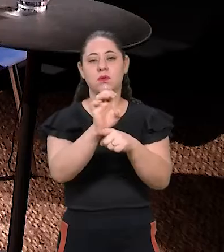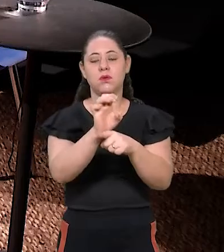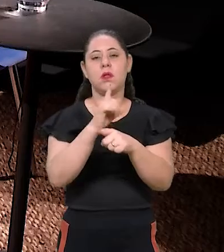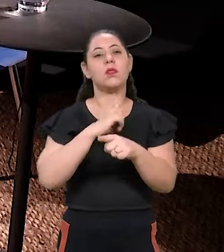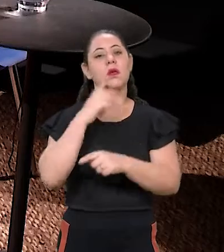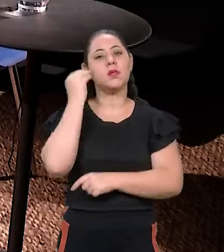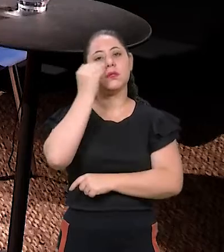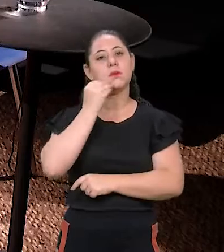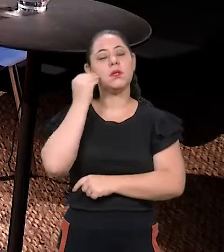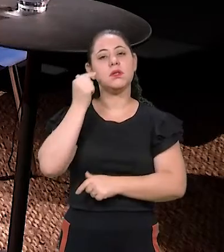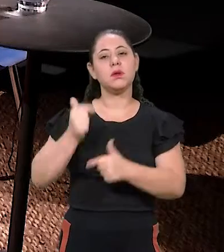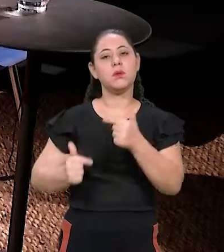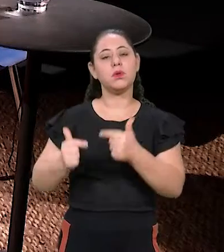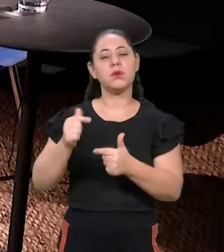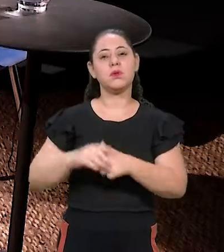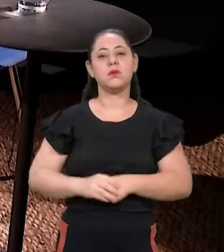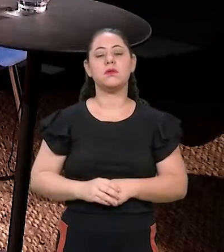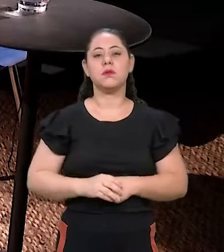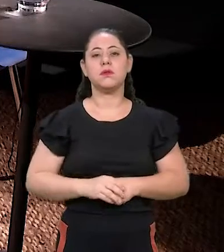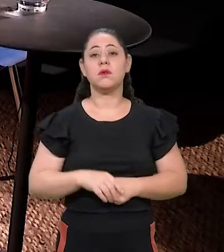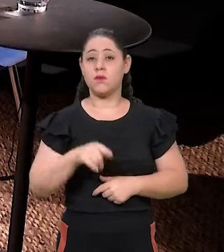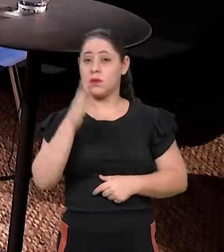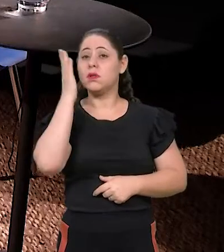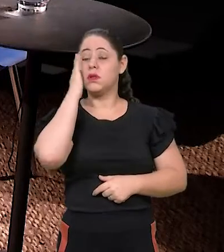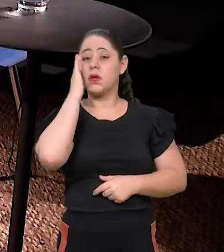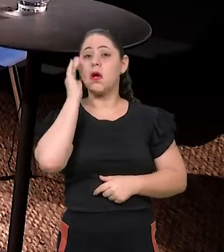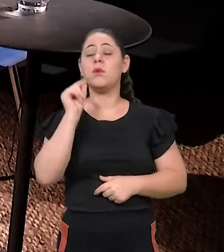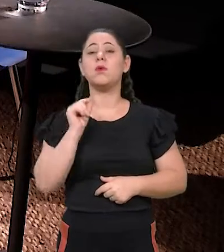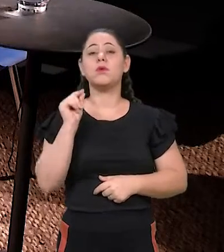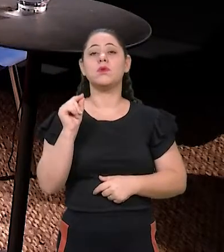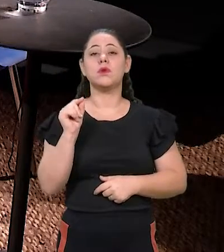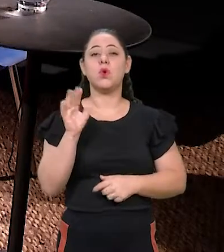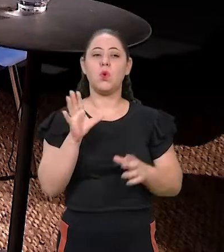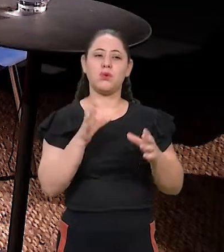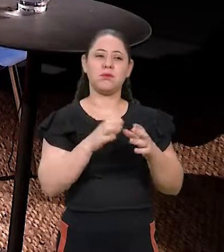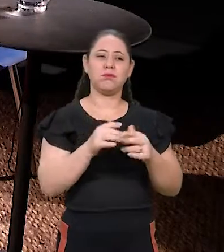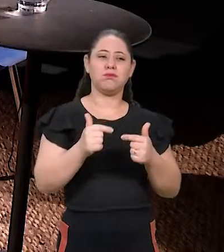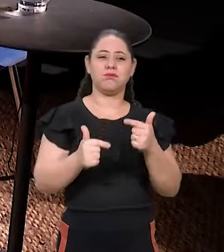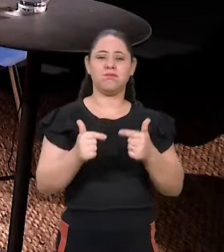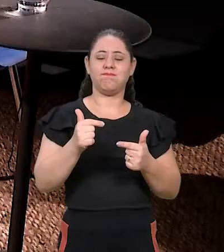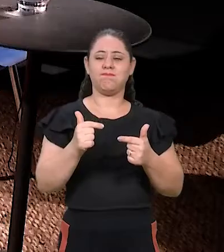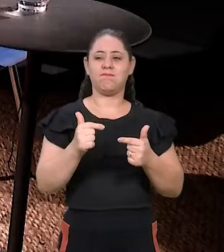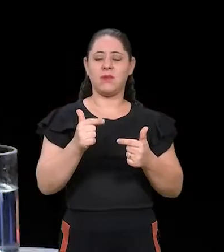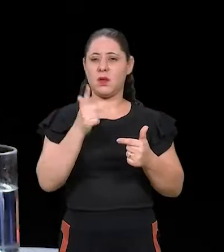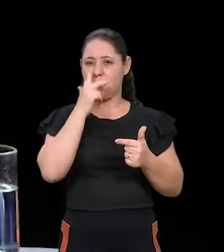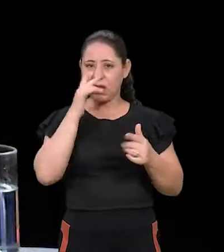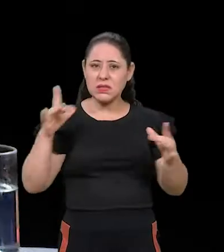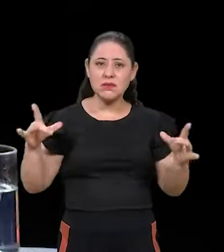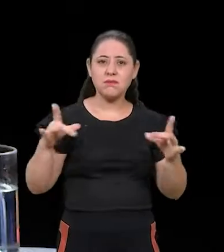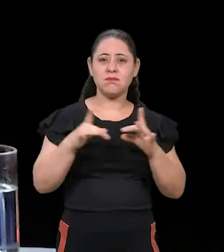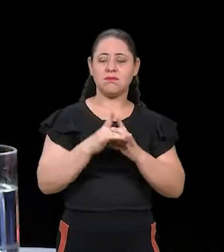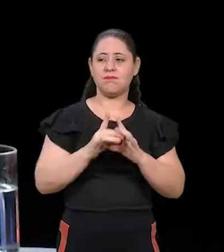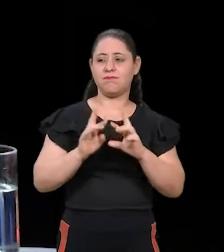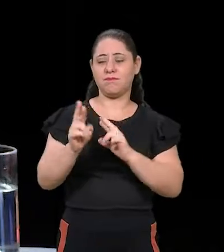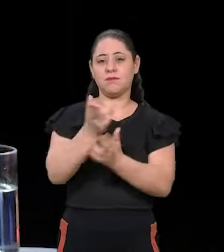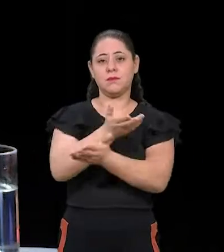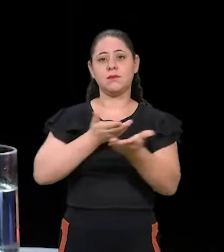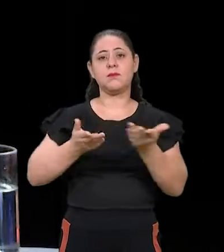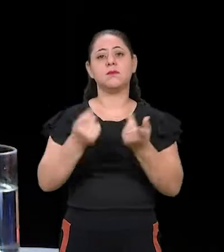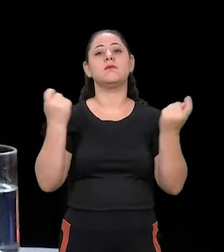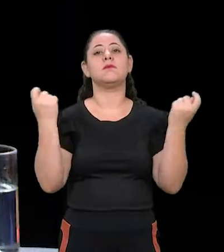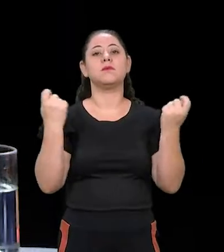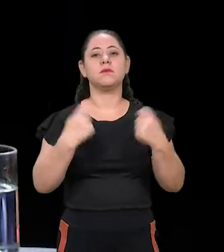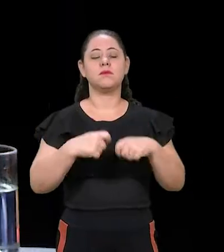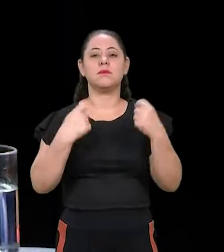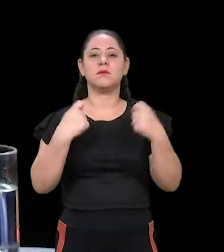suas experiências políticas, porque a gente sabe que um segmento não está descolado do outro, né? Você precisa ser articulado, a